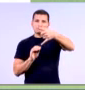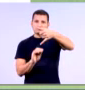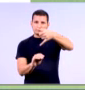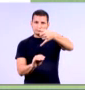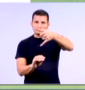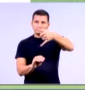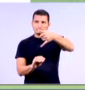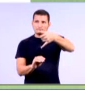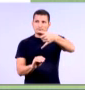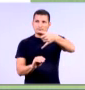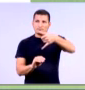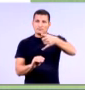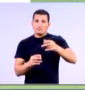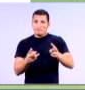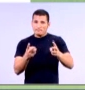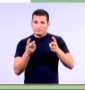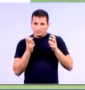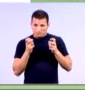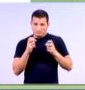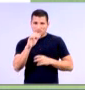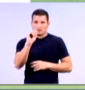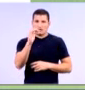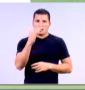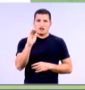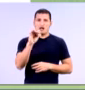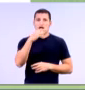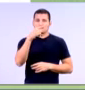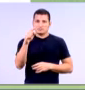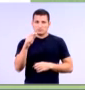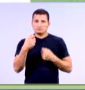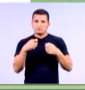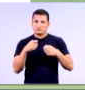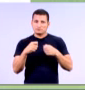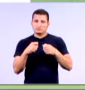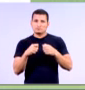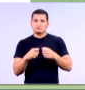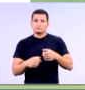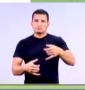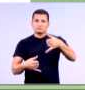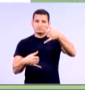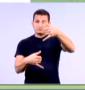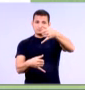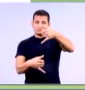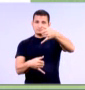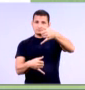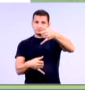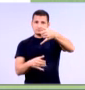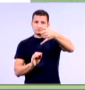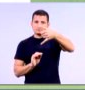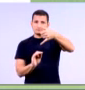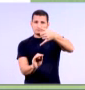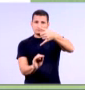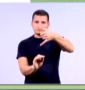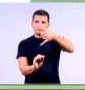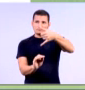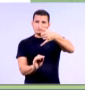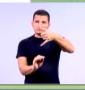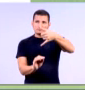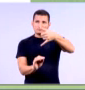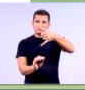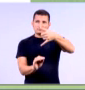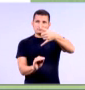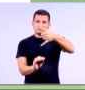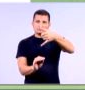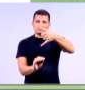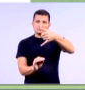Então perceba que a ação tem que ser desenvolvida, né? Tem que ser implementada dentro do método, dentro do escopo